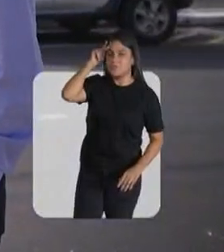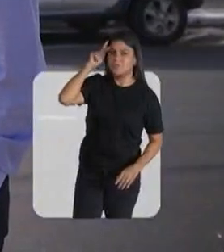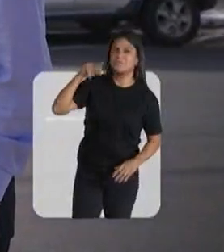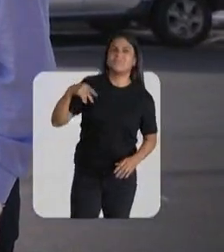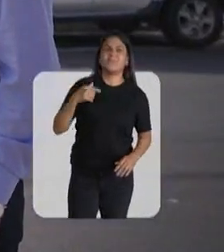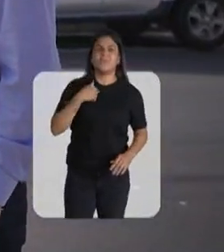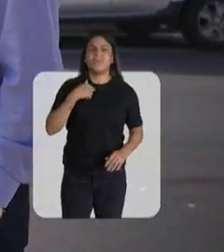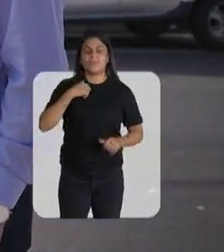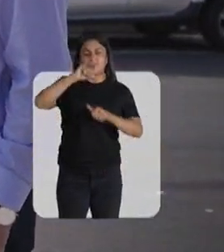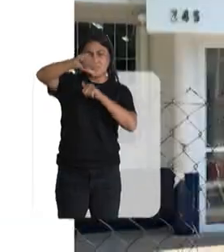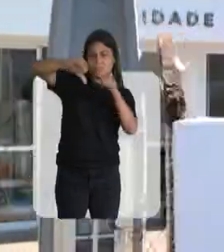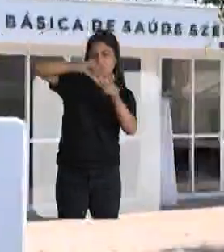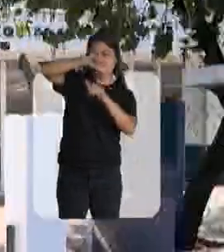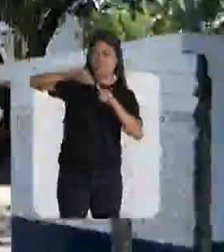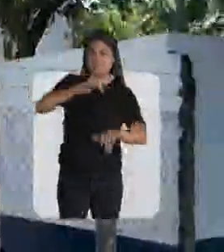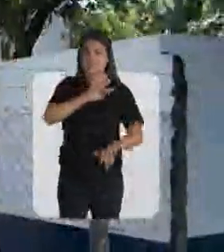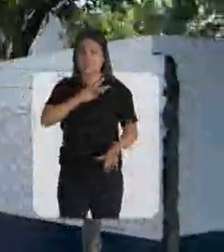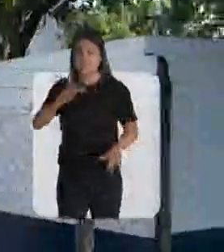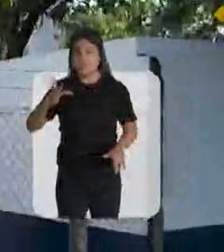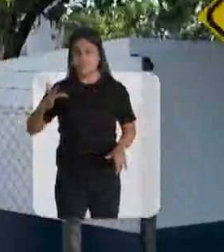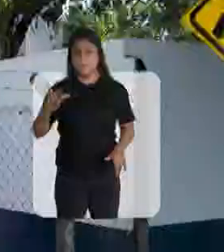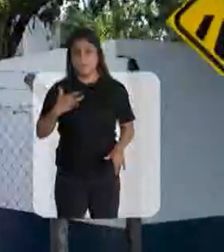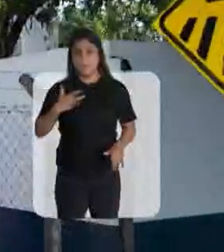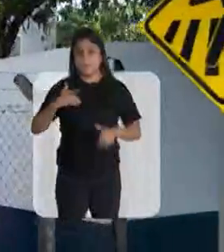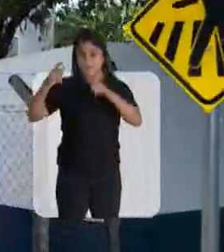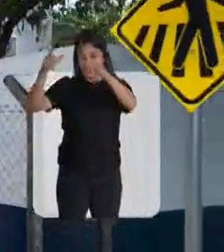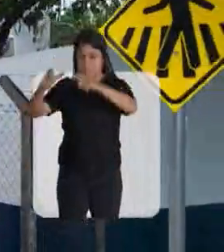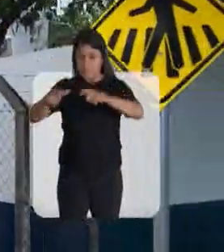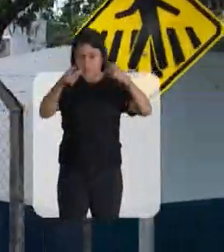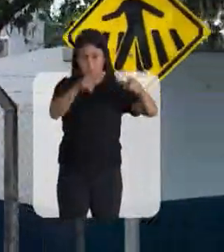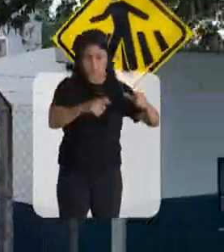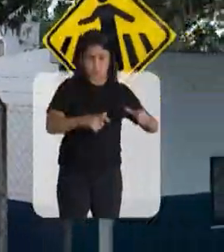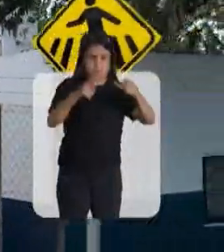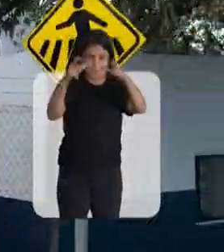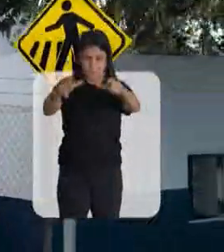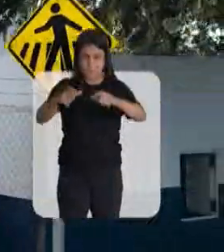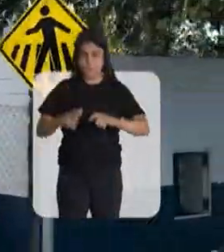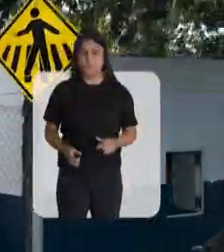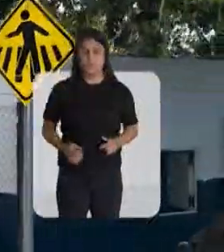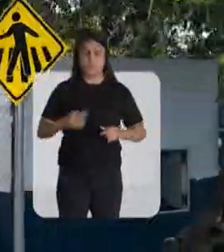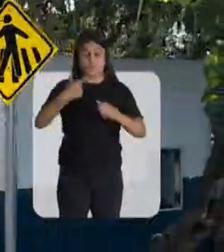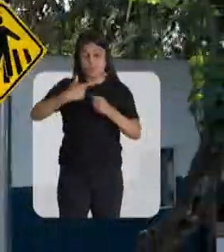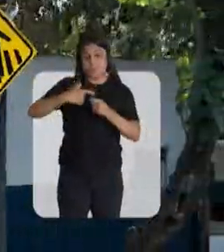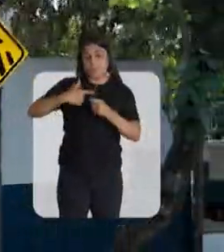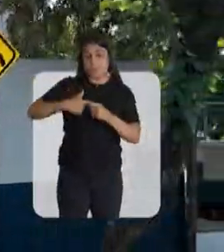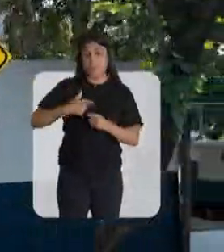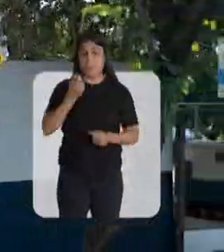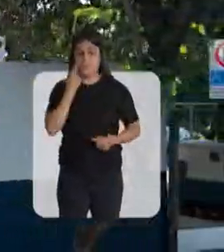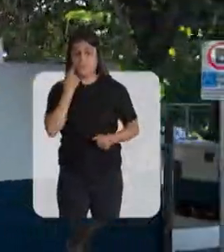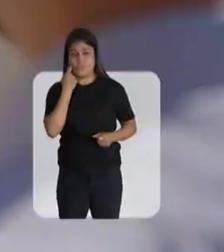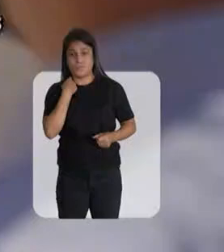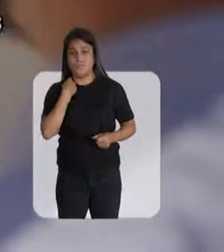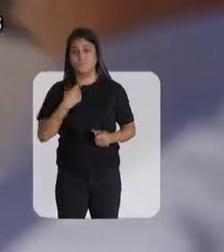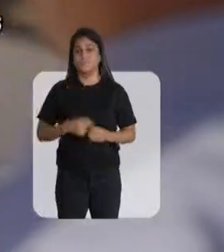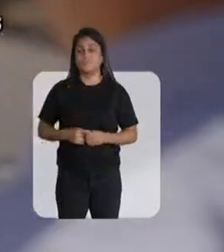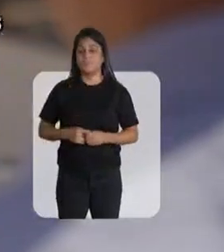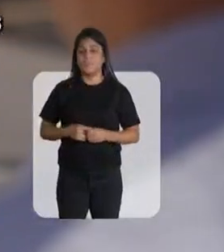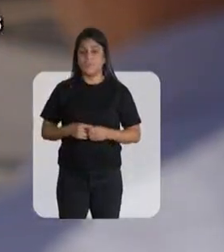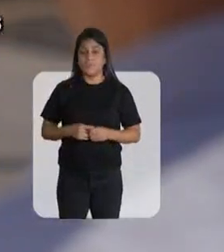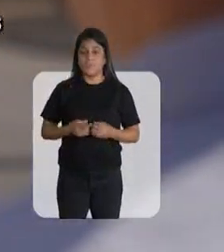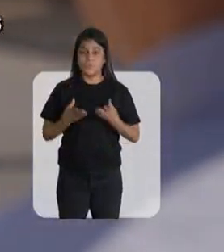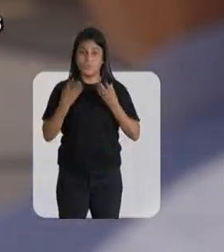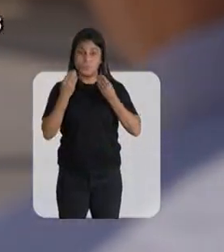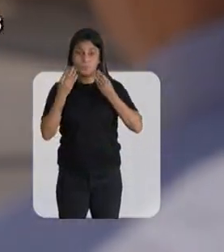reformamos e ampliamos outras três UBS e colocamos farmacêutico em todas elas fora o